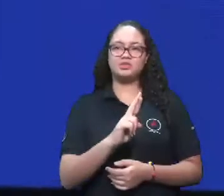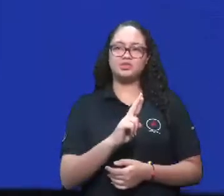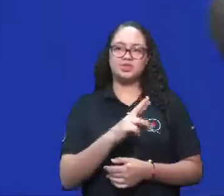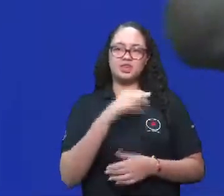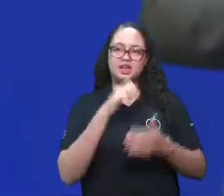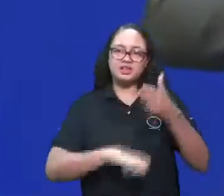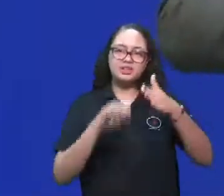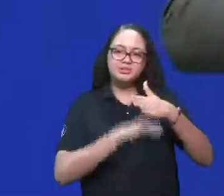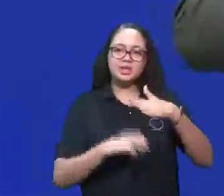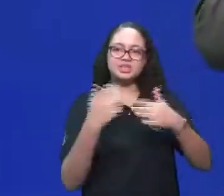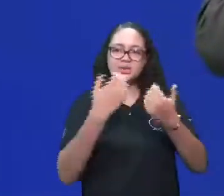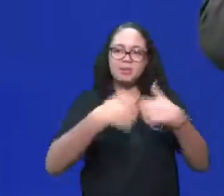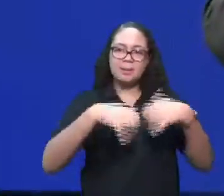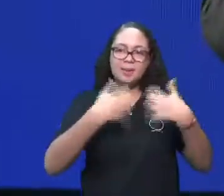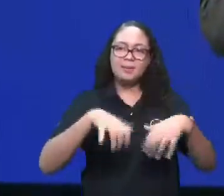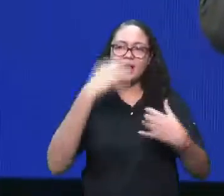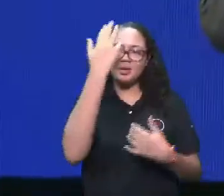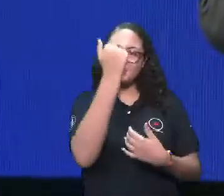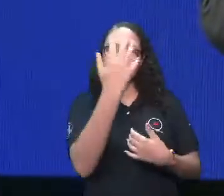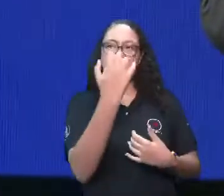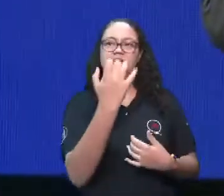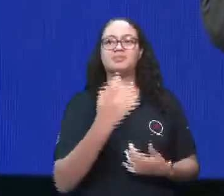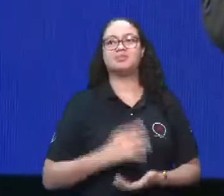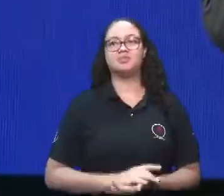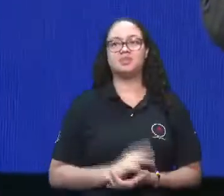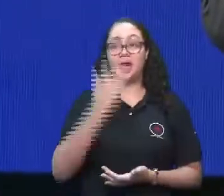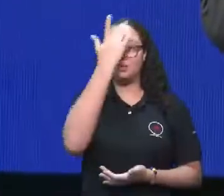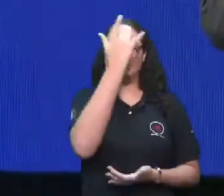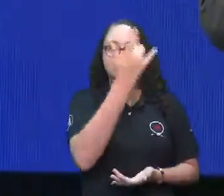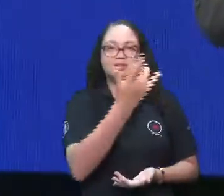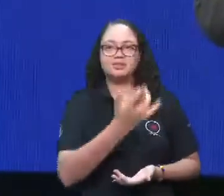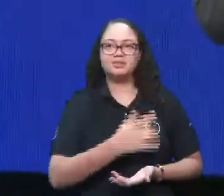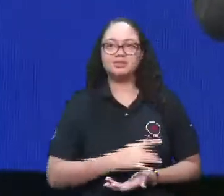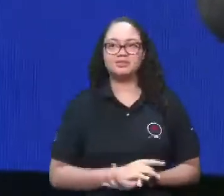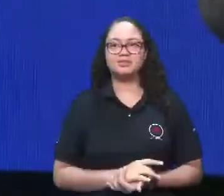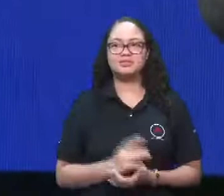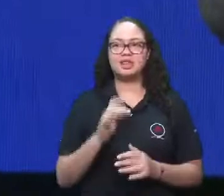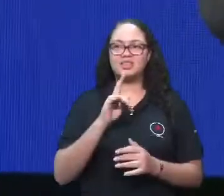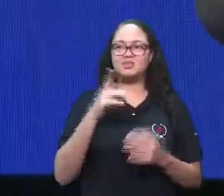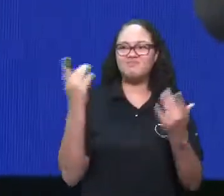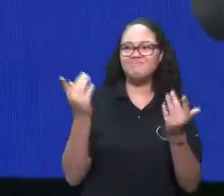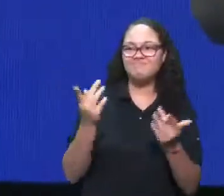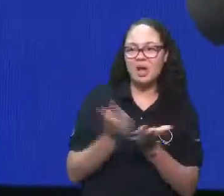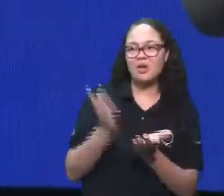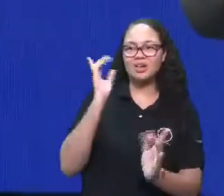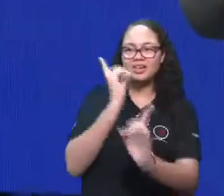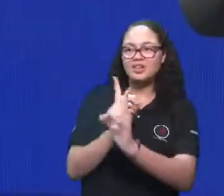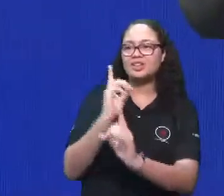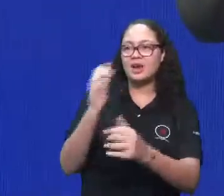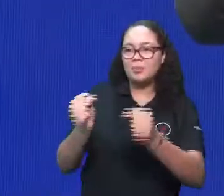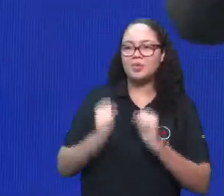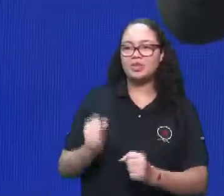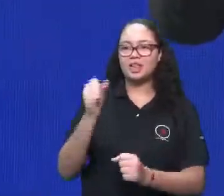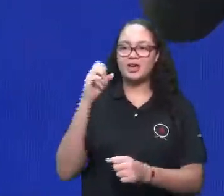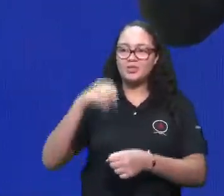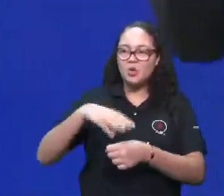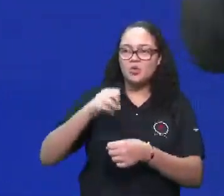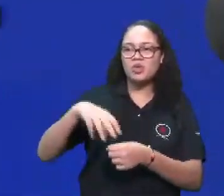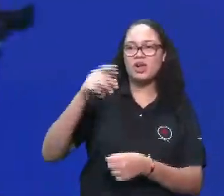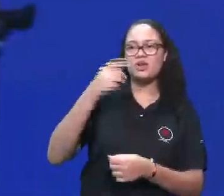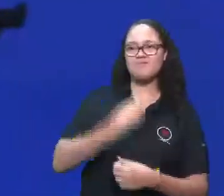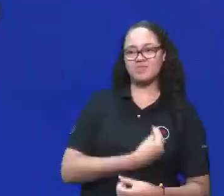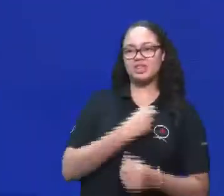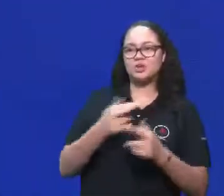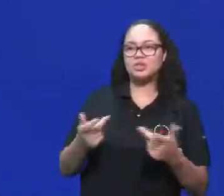Ah, meu irmão, o dia que os crentes descobrir de novo o poder de uma oferta, eu vou te dizer, você vai viver coisas